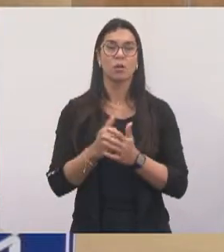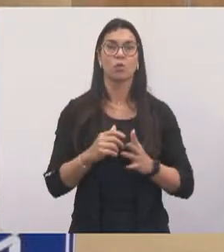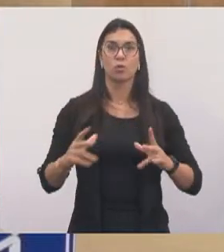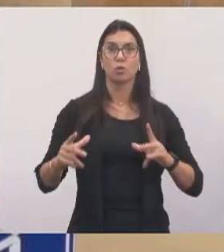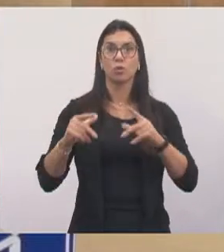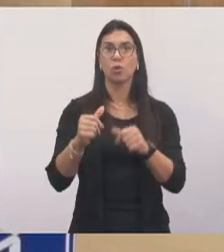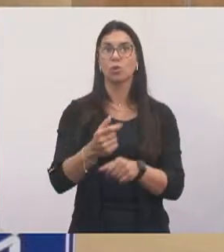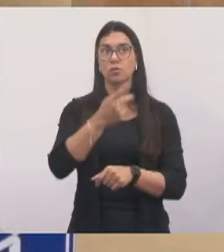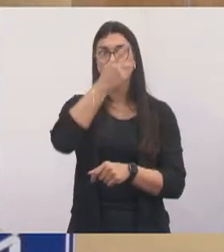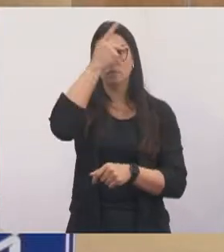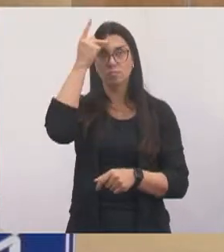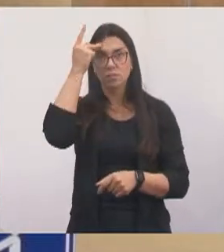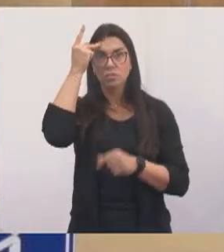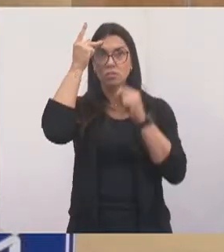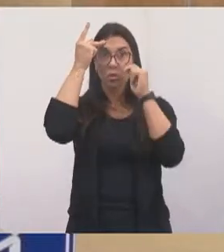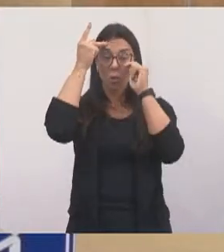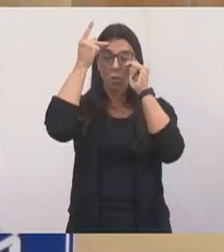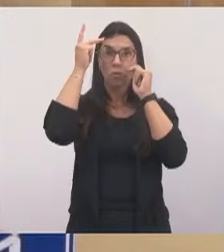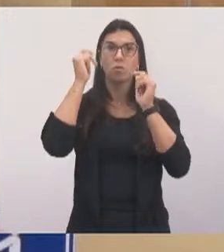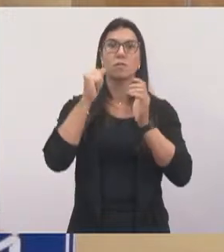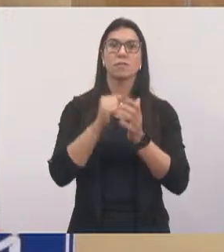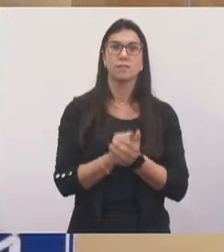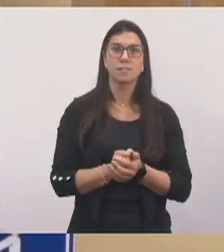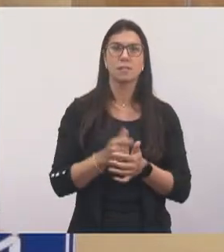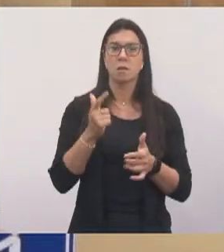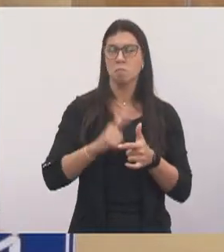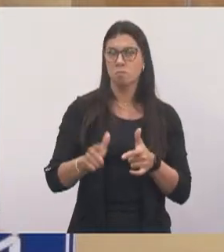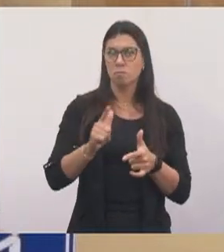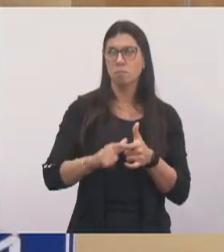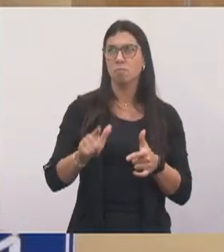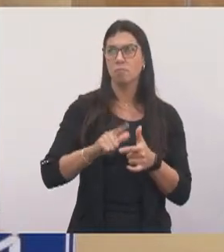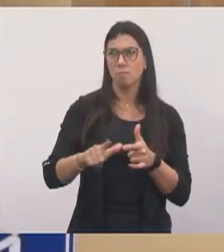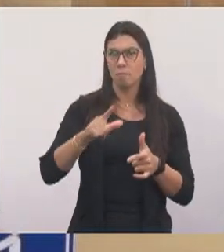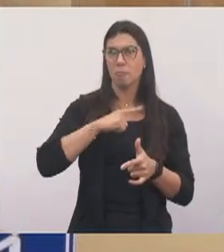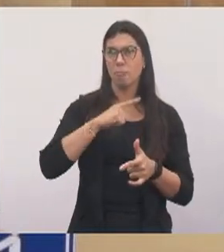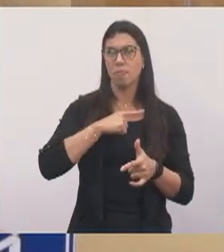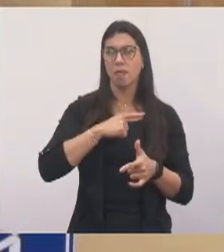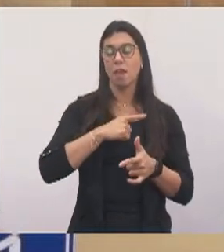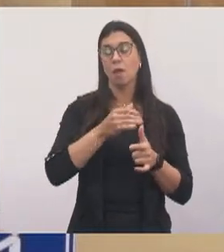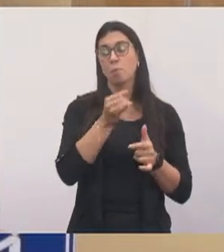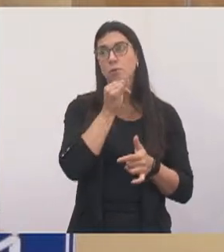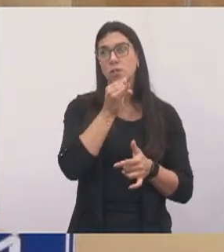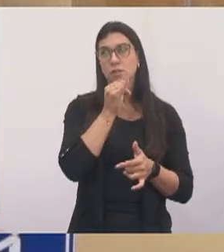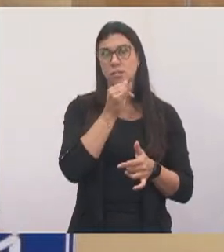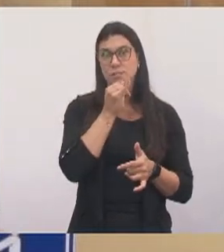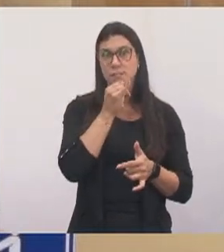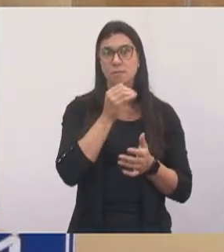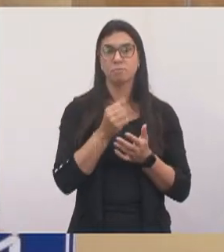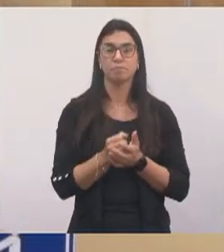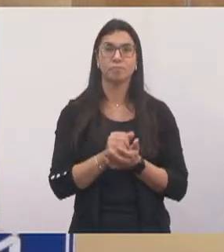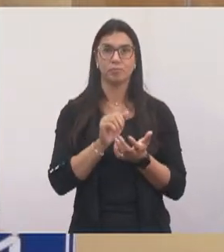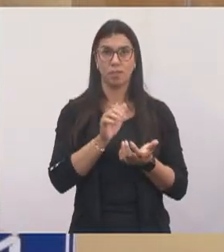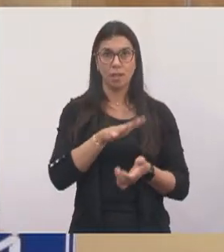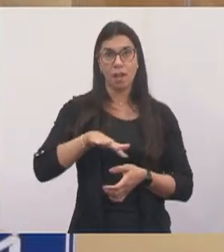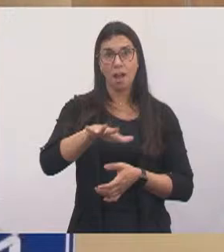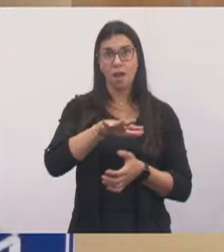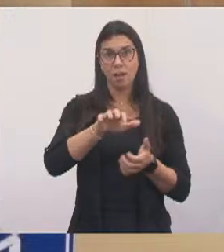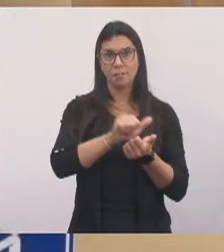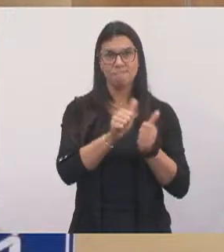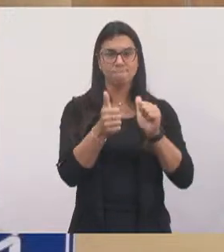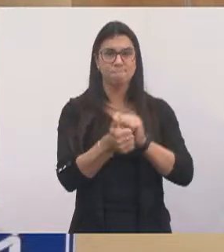refletir como é sacrificante. E eu vou pegar aqui o esporte como exemplo, que é uma área que eu atuo bastante.